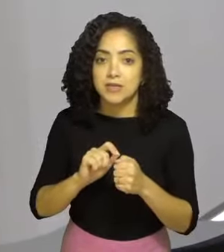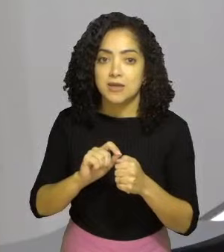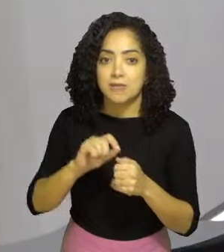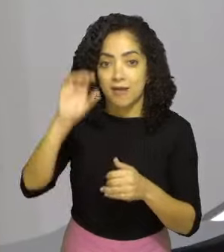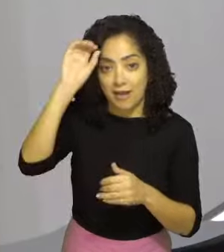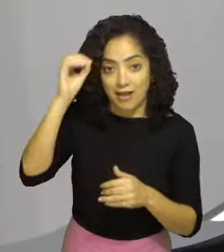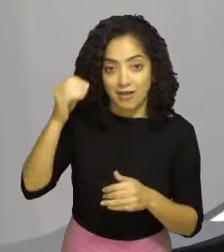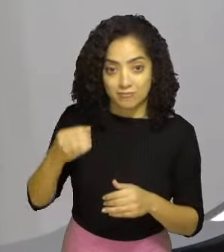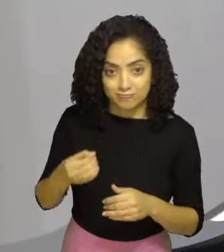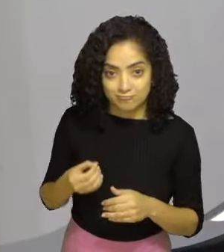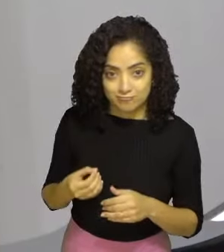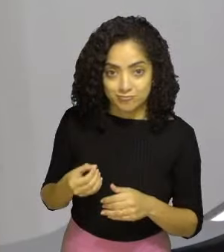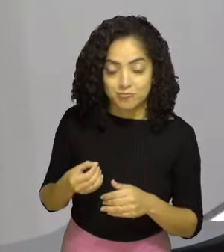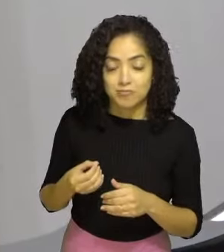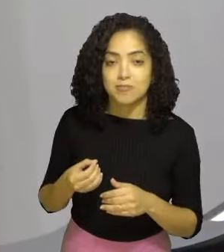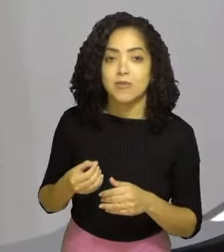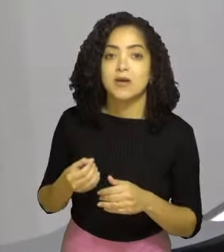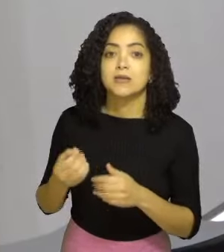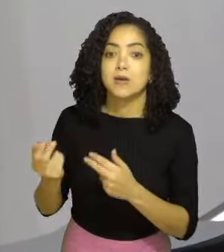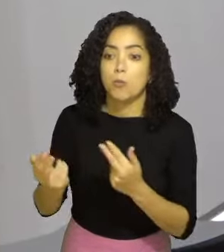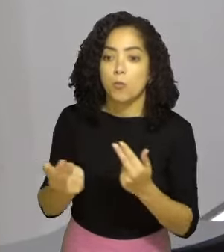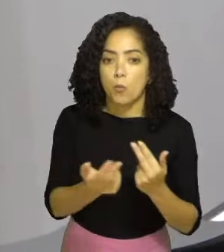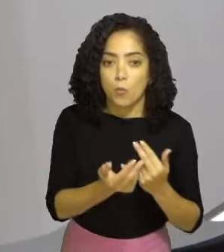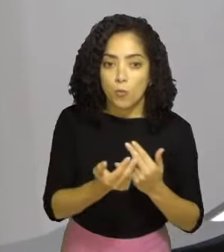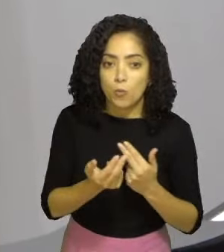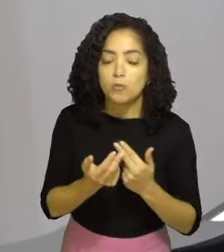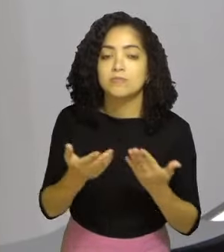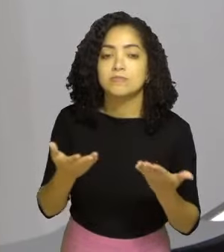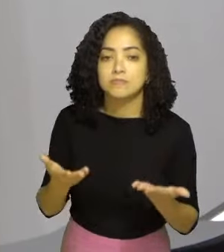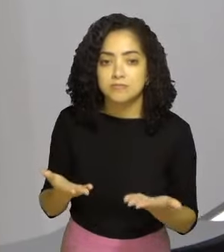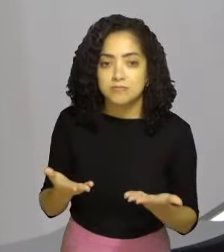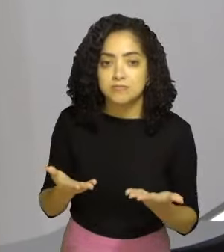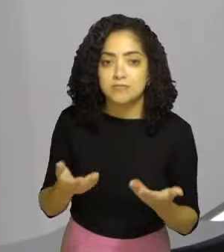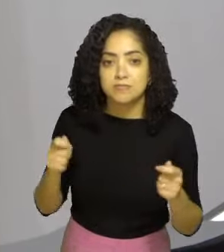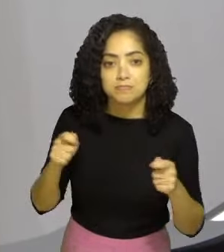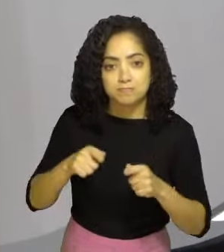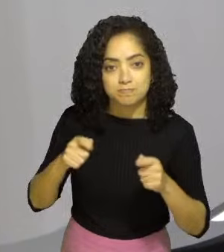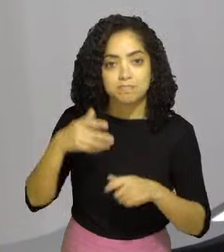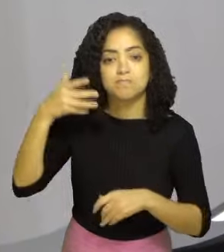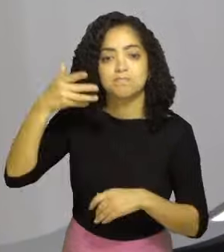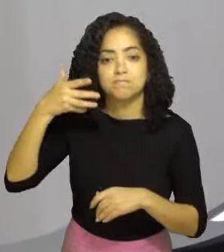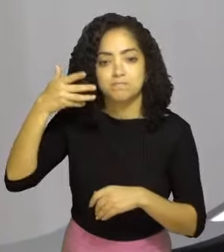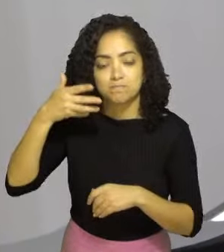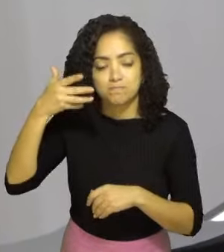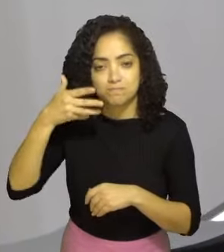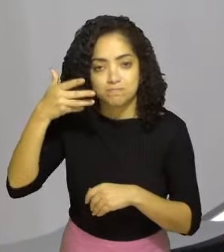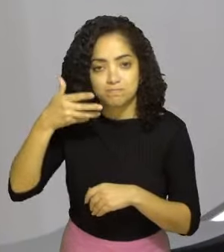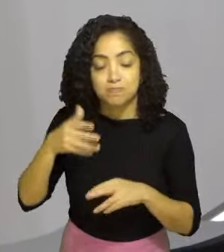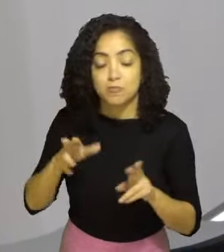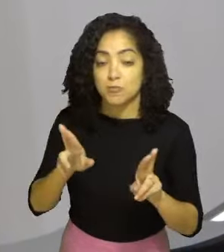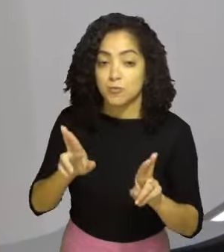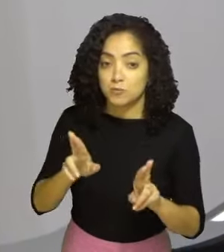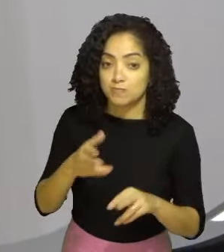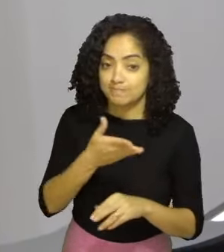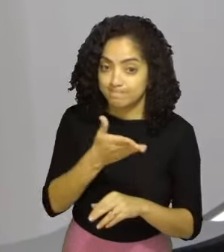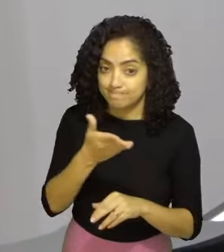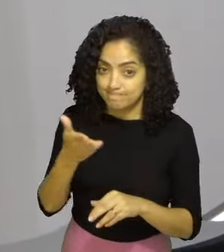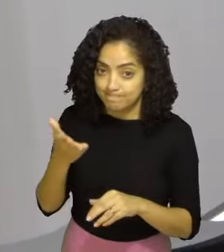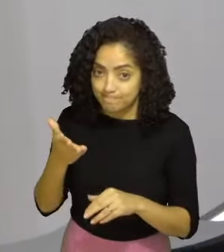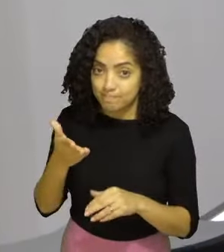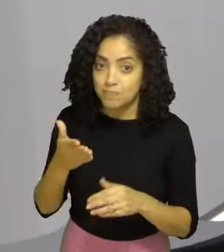afro-civilizatório da coletividade para poder proferir algumas palavras, e eu espero que algumas